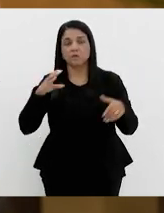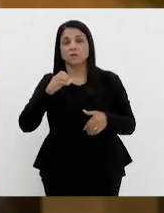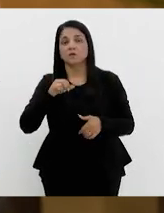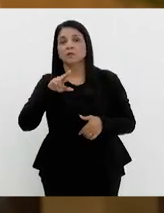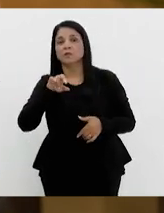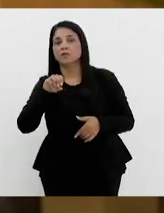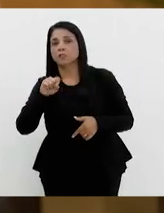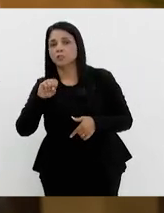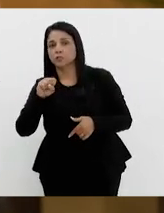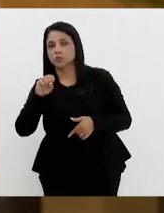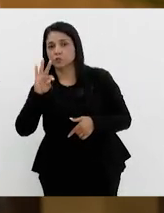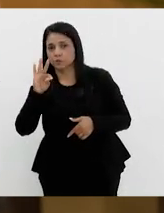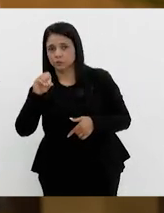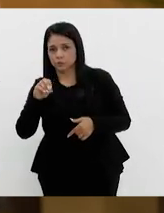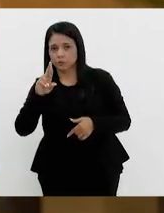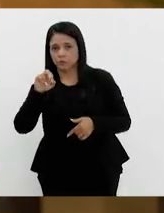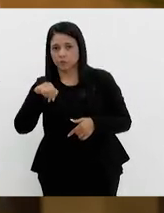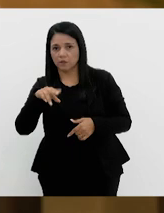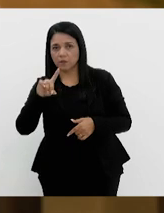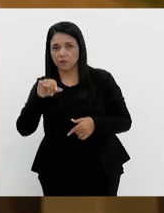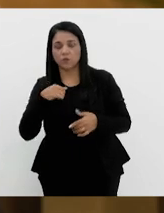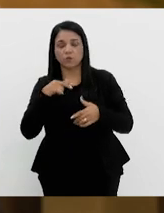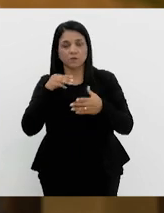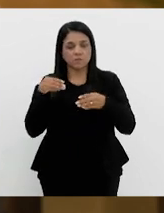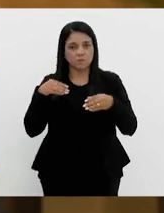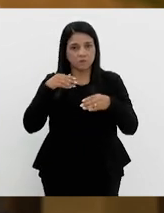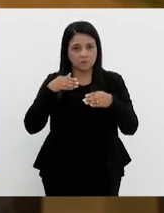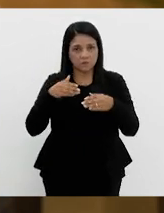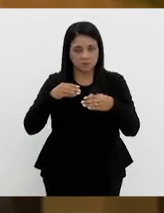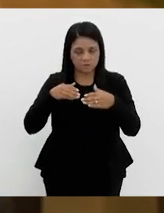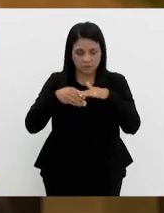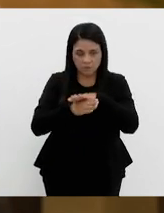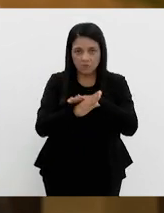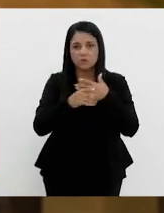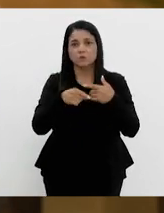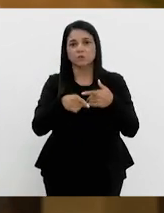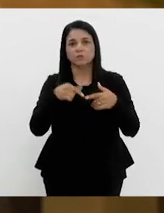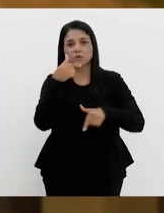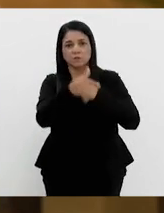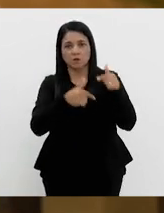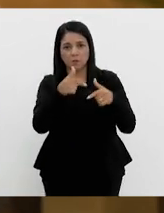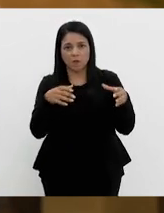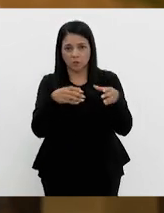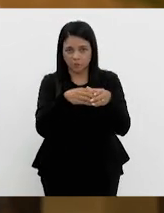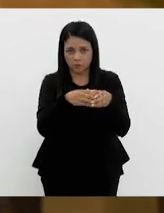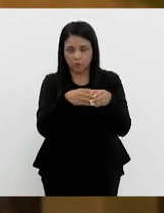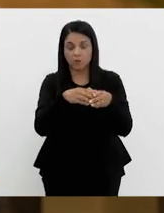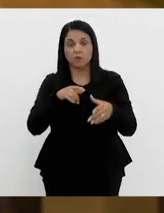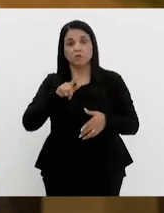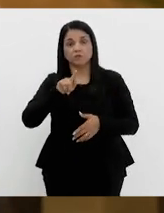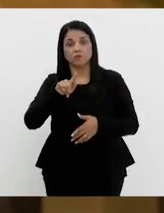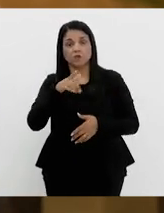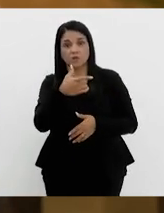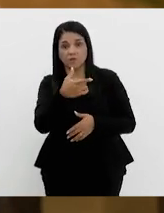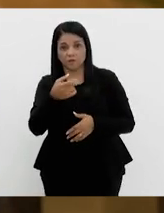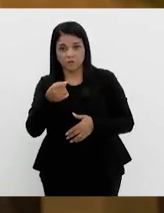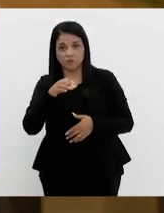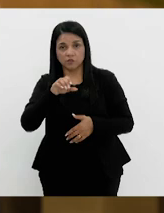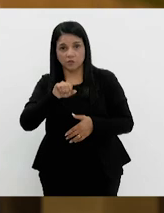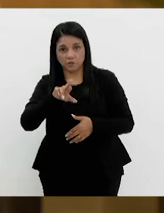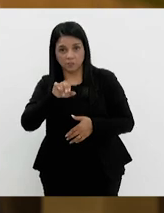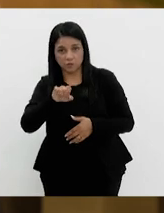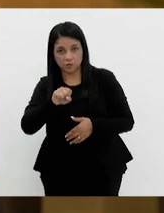considerado como inseridas em programas de trabalho de sua competência o comitê Cristo G20 é competente para de